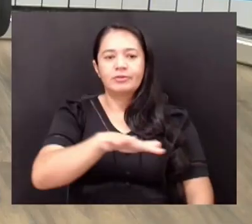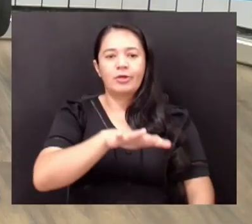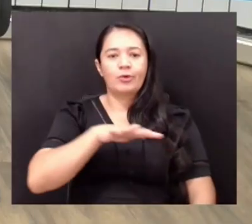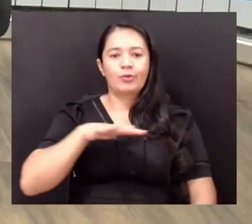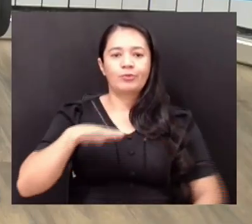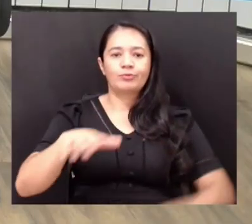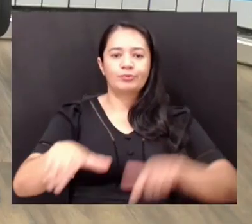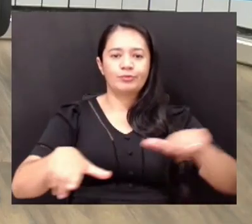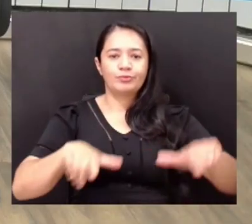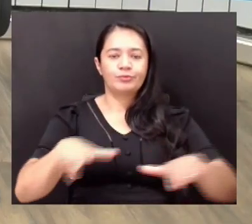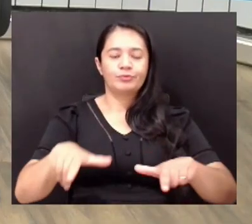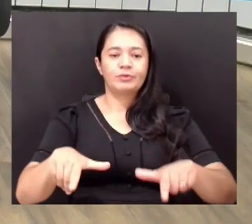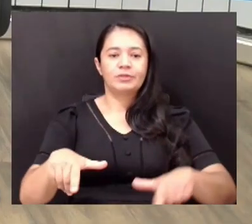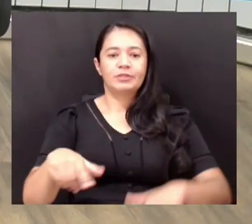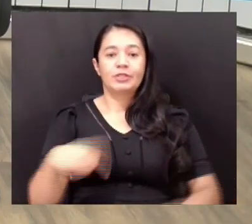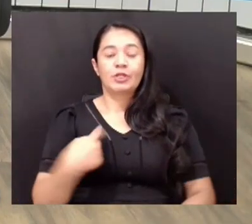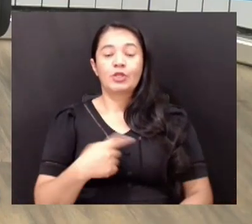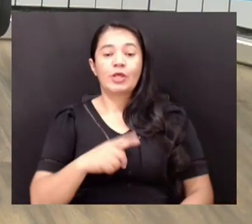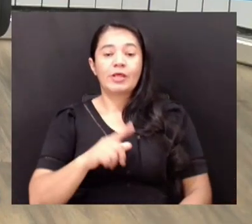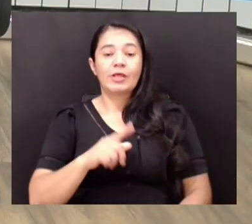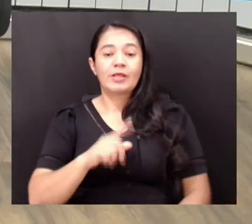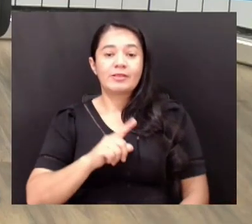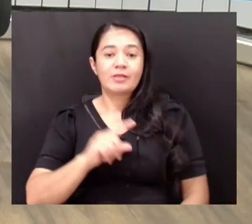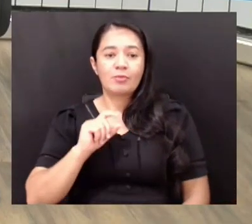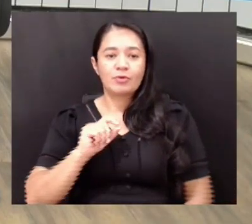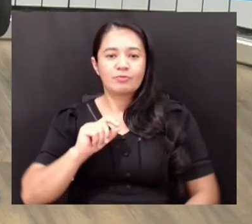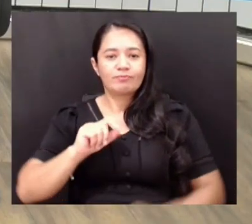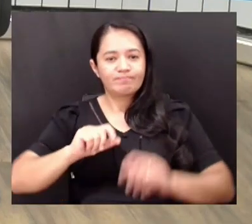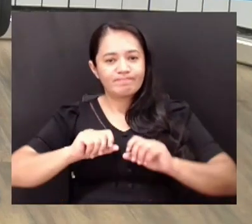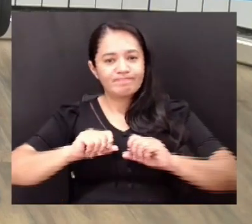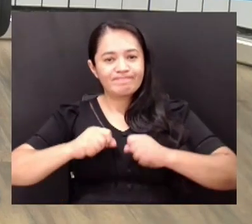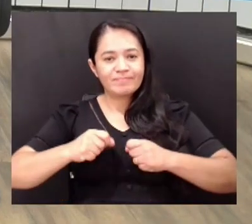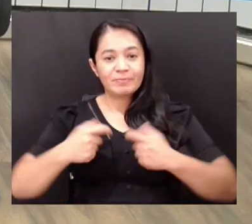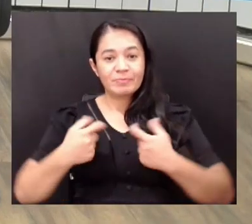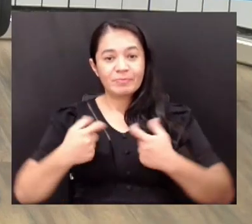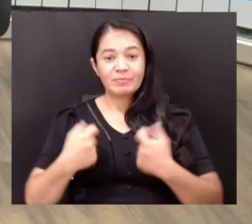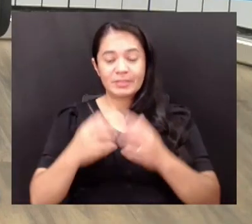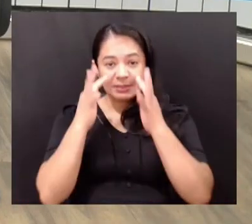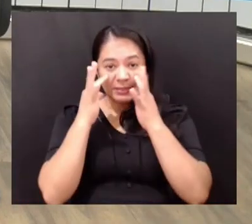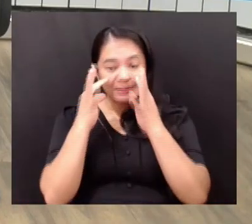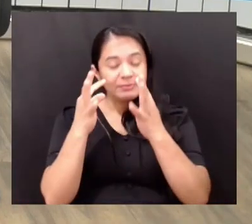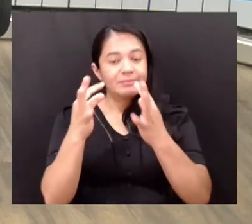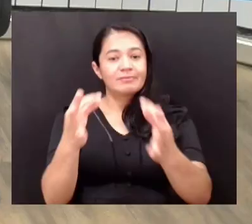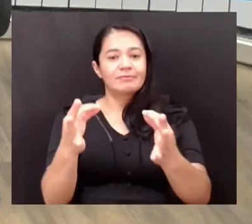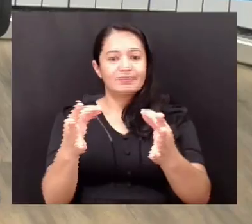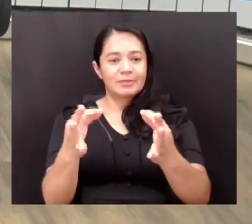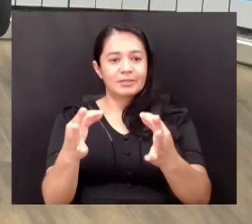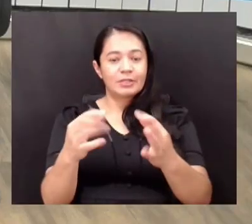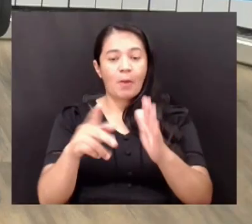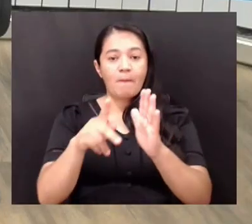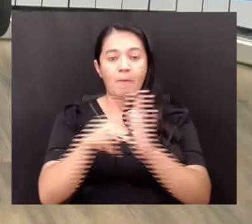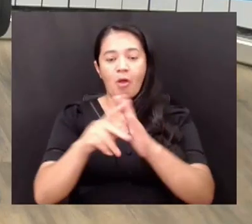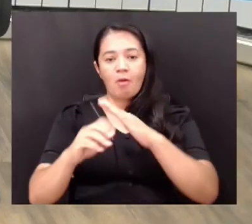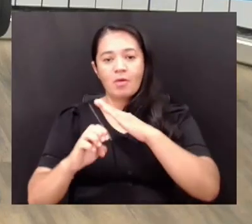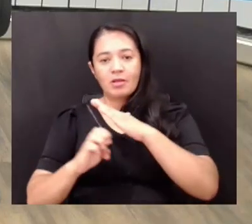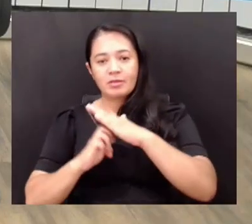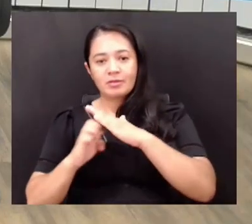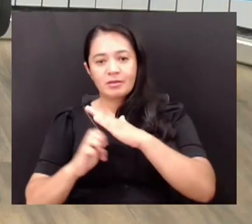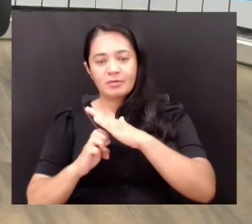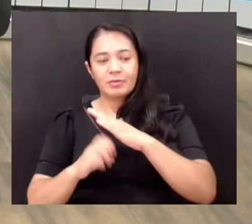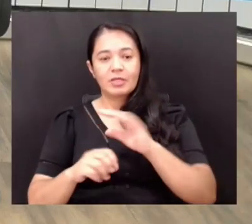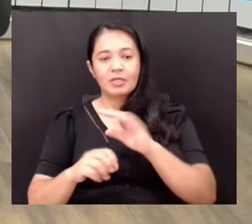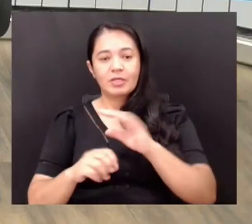uma tarefa que exige um pouco mais de atenção dos empregadores, que é a NR01, é isso?